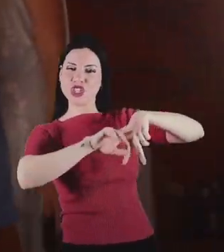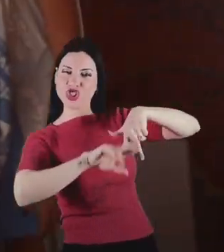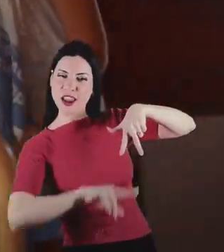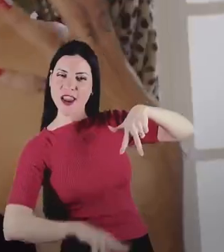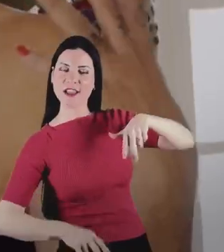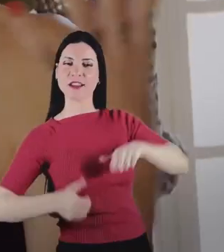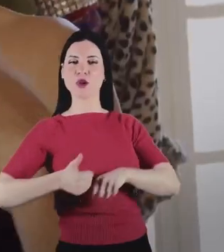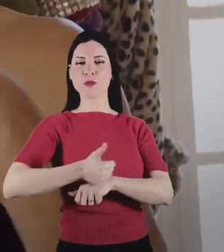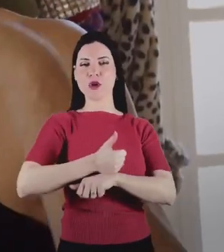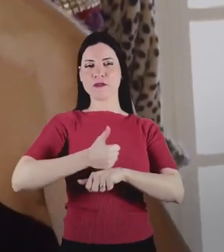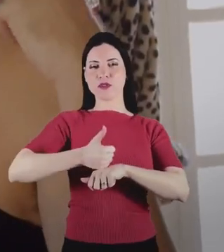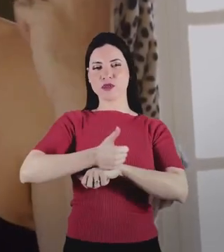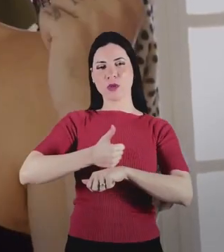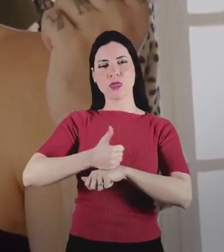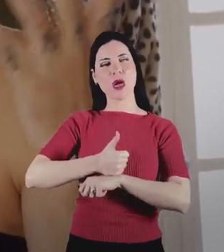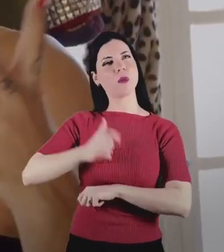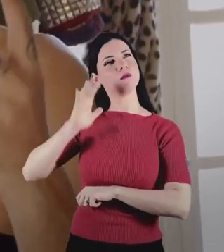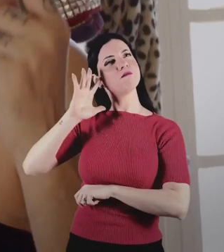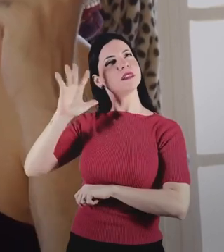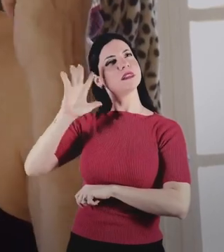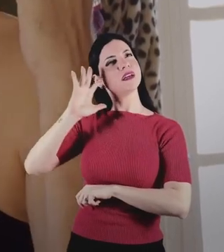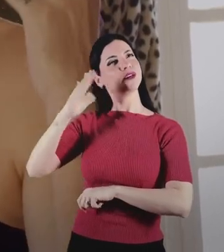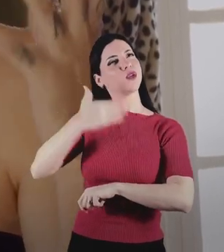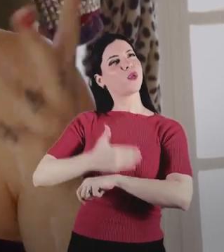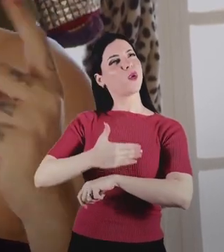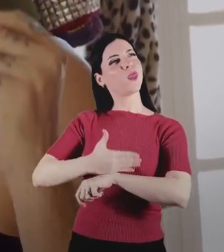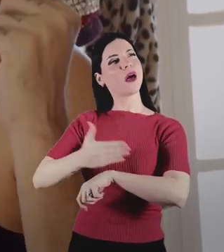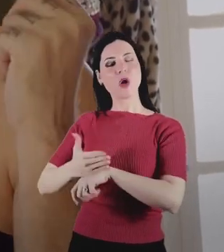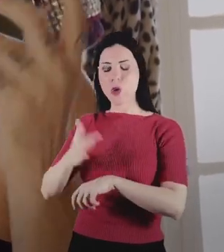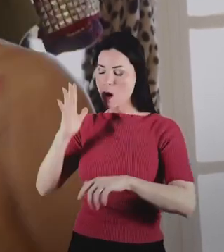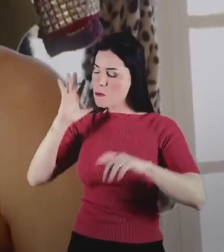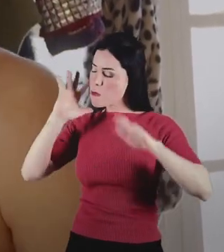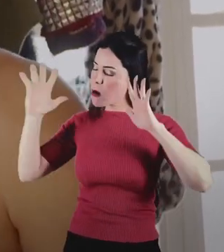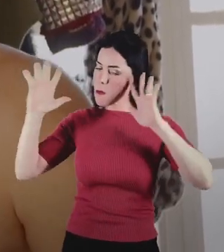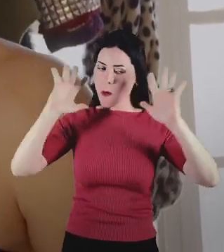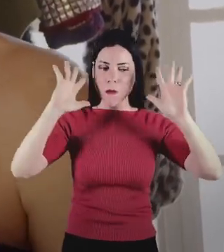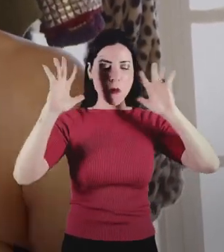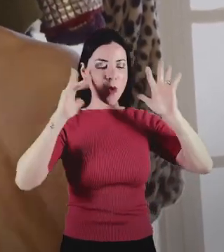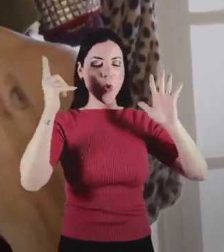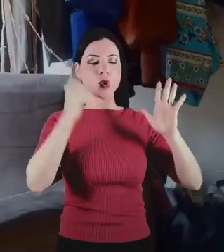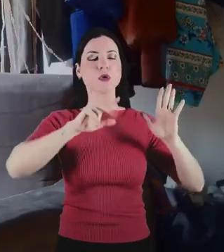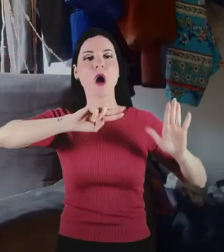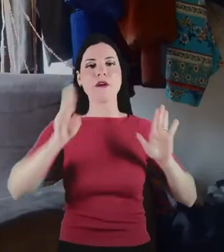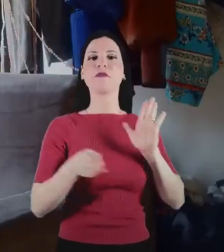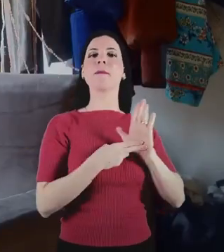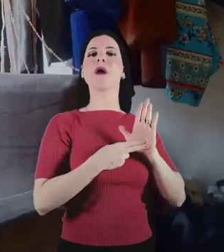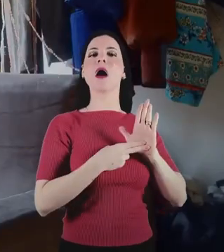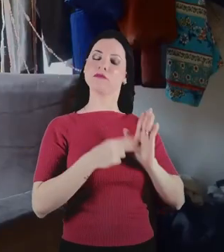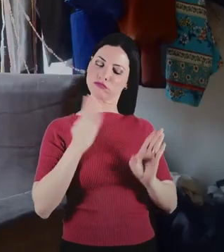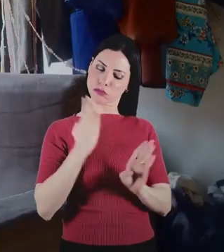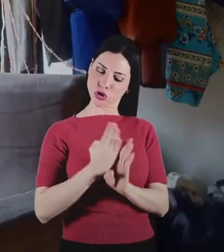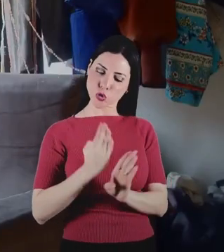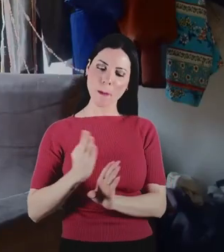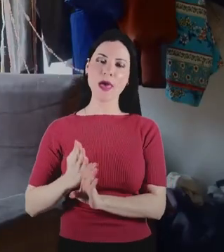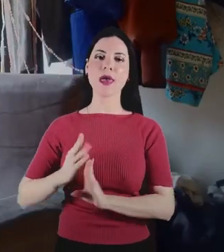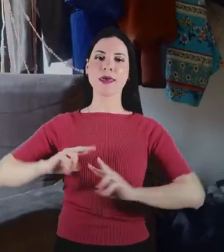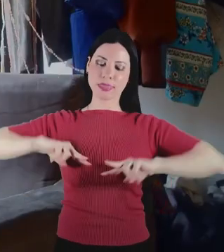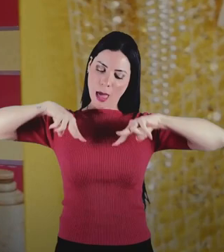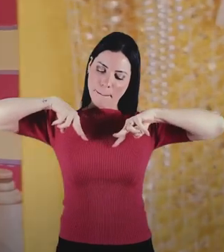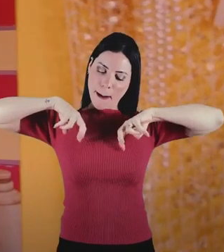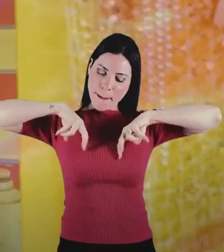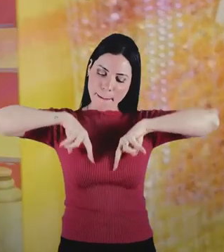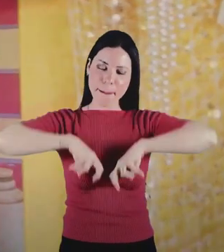profissional. Pensando toda hora, eu tô muito afirmando, né, esse processo de descoberta mesmo de